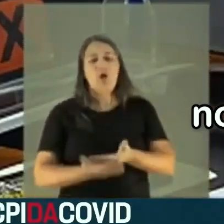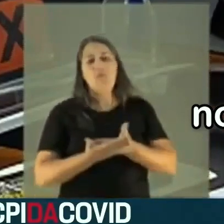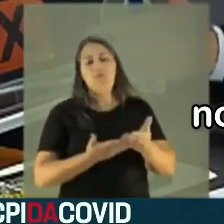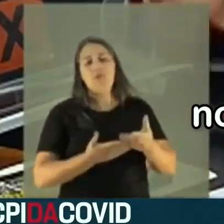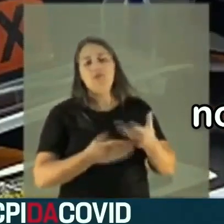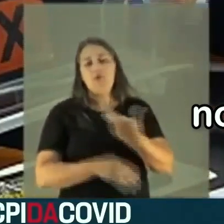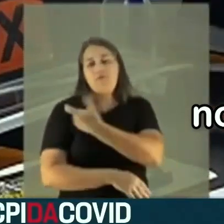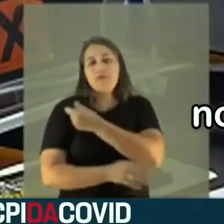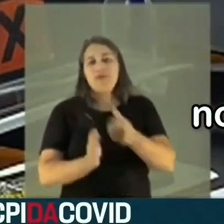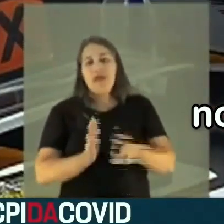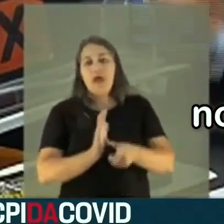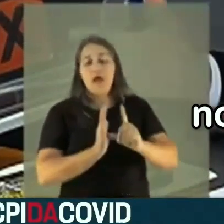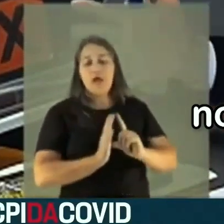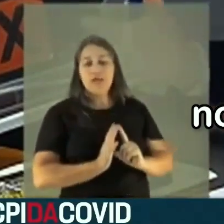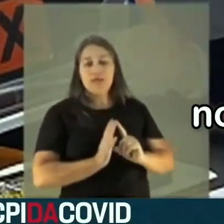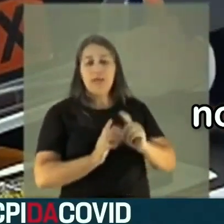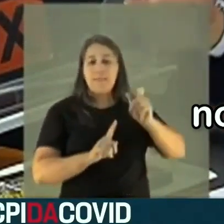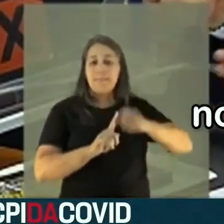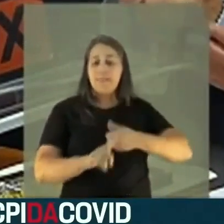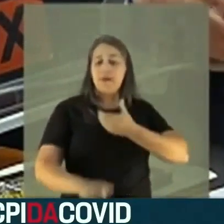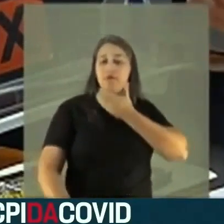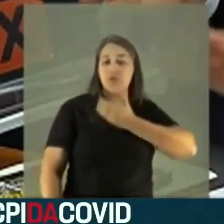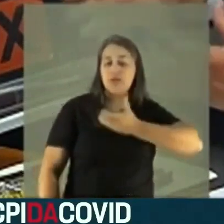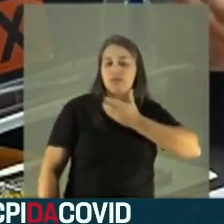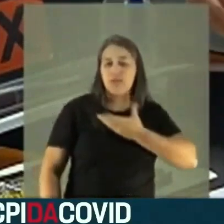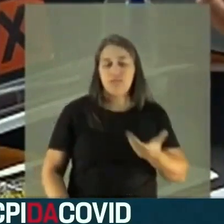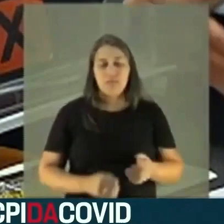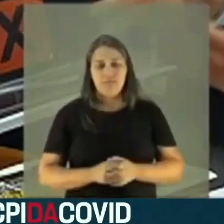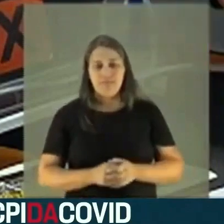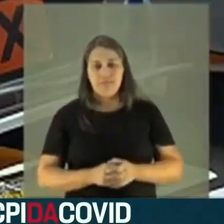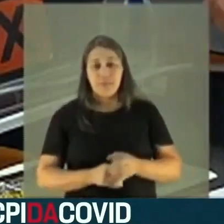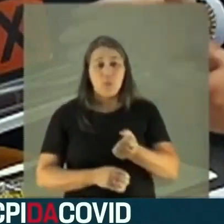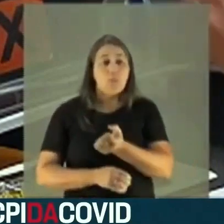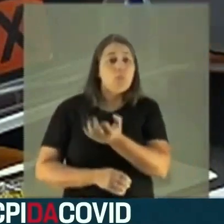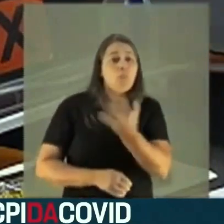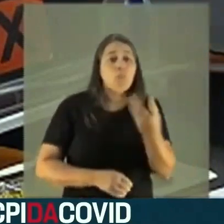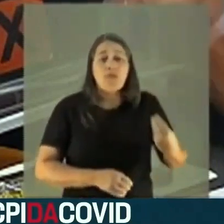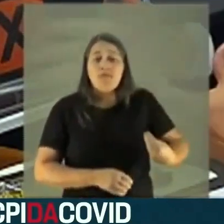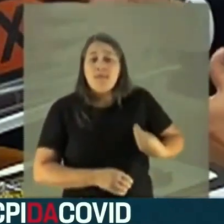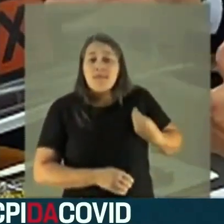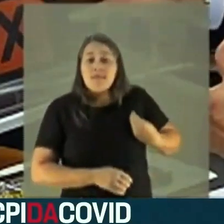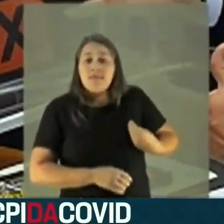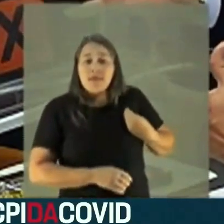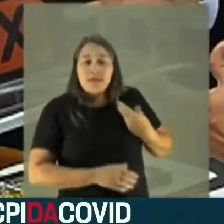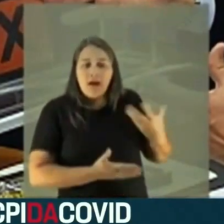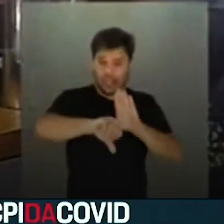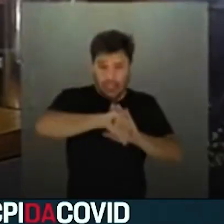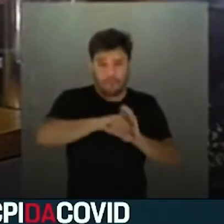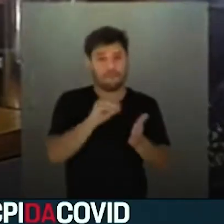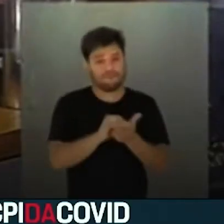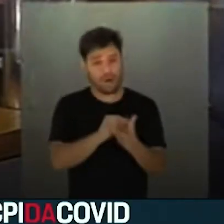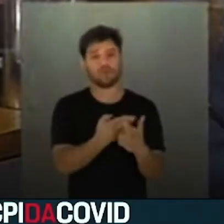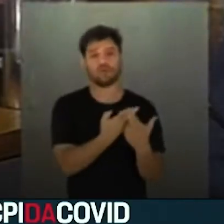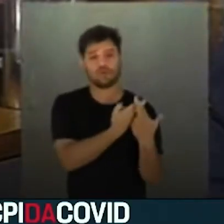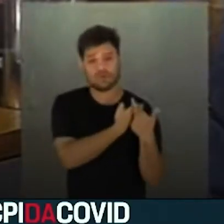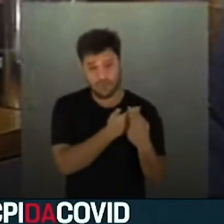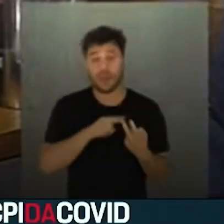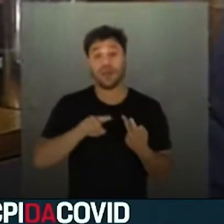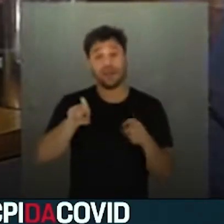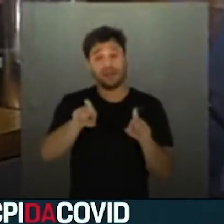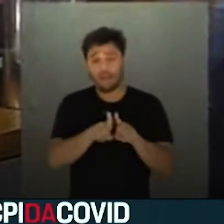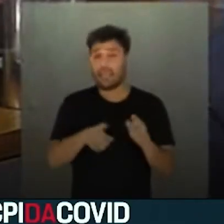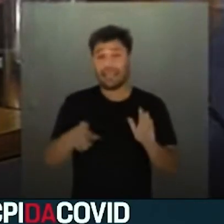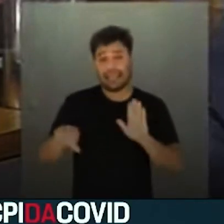Brasil a partir do mês de dezembro. Quantas vidas teriam sido poupadas? Ele cometeu crime